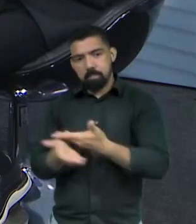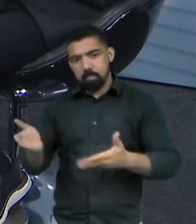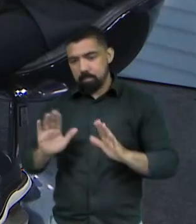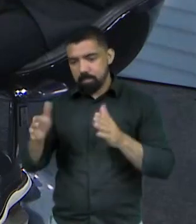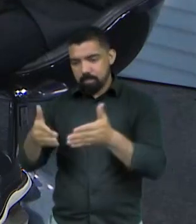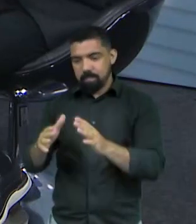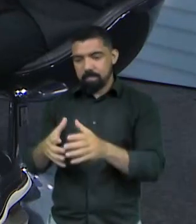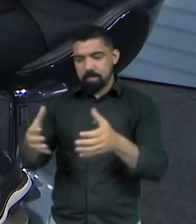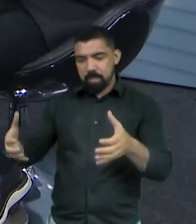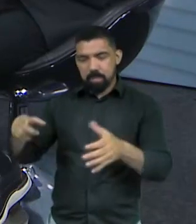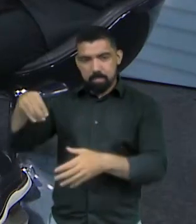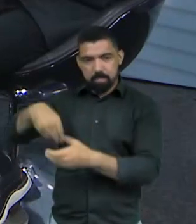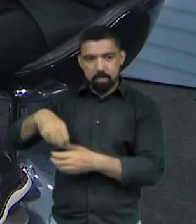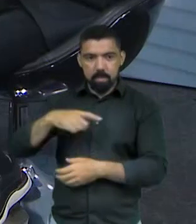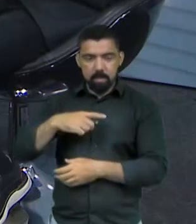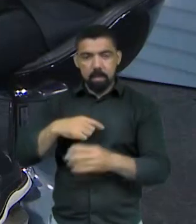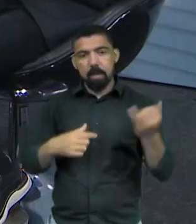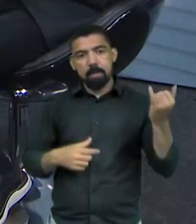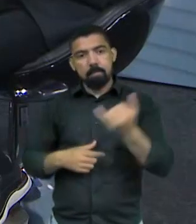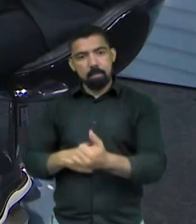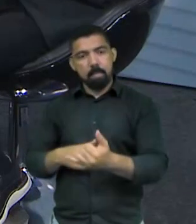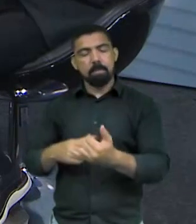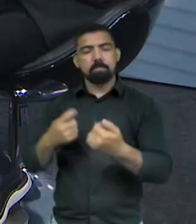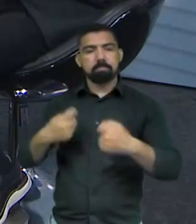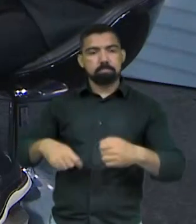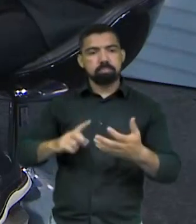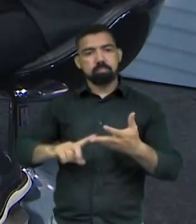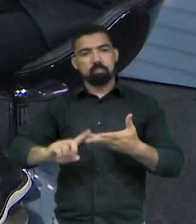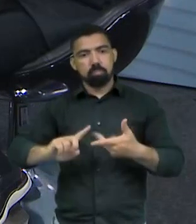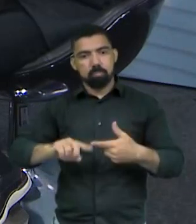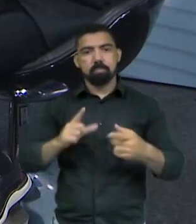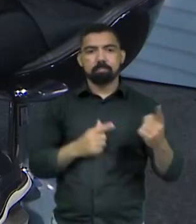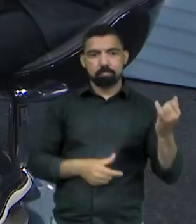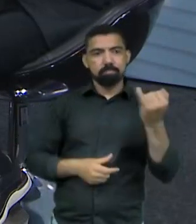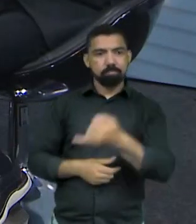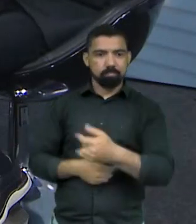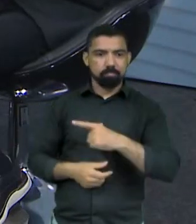as informações, as necessidades de cada região. Ah. E aí tem